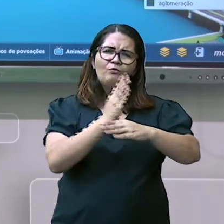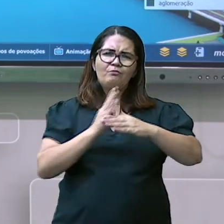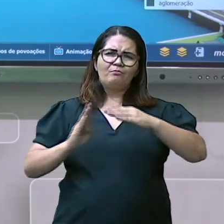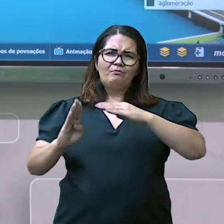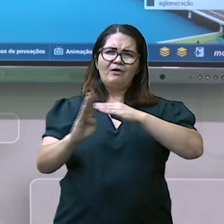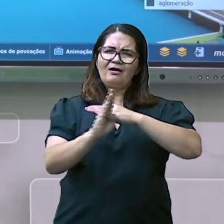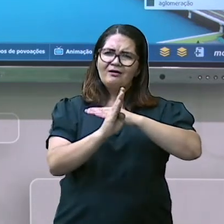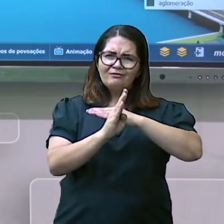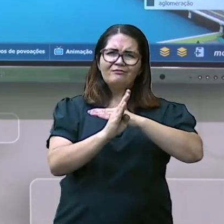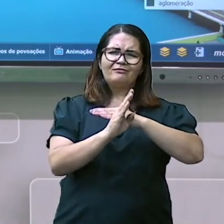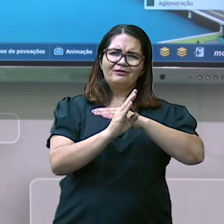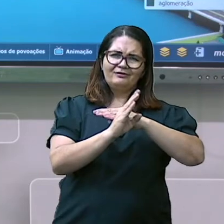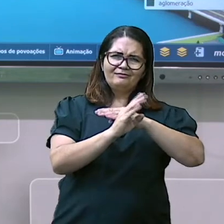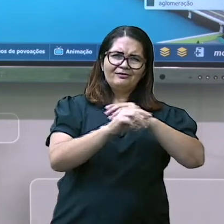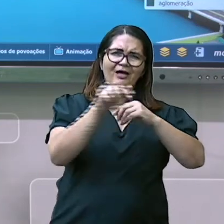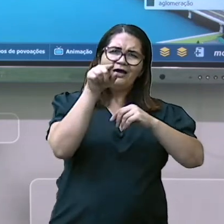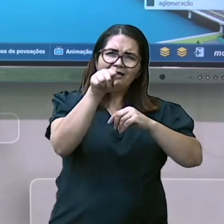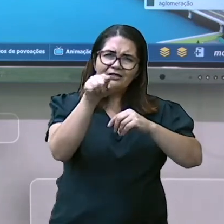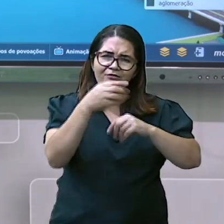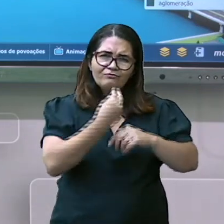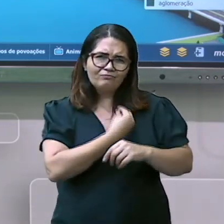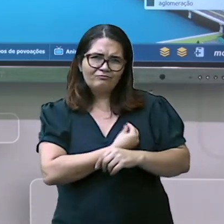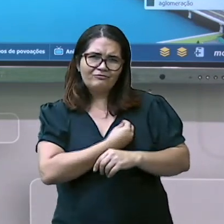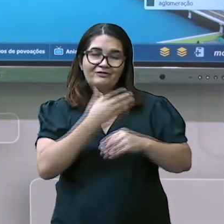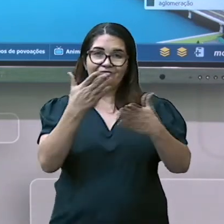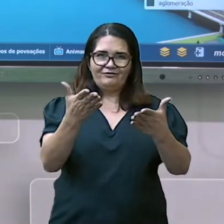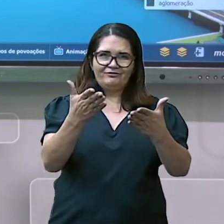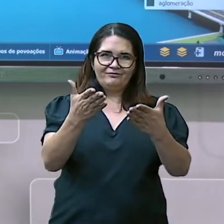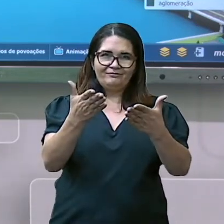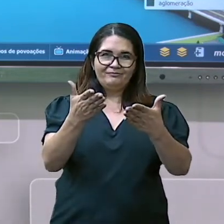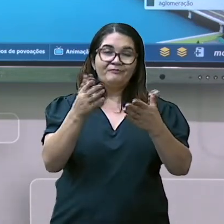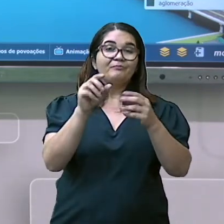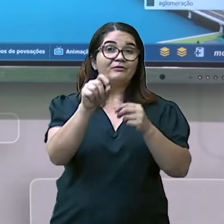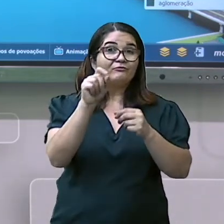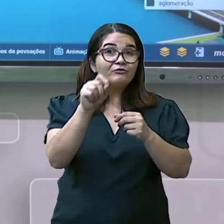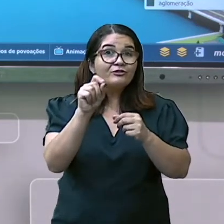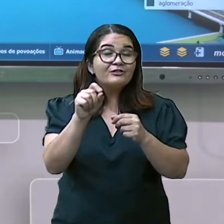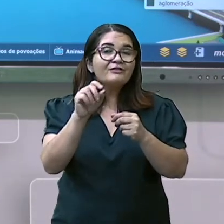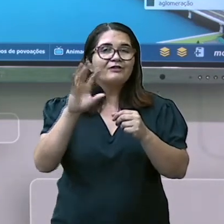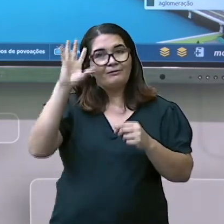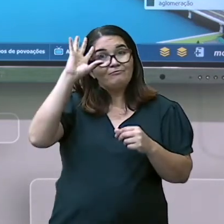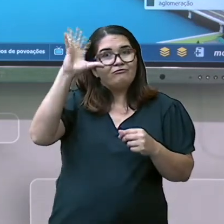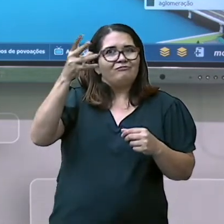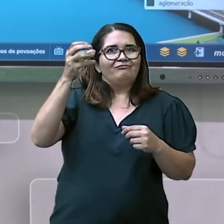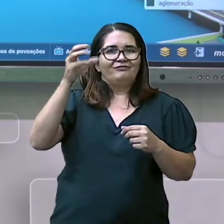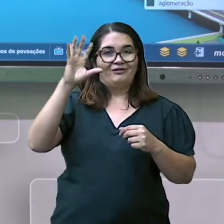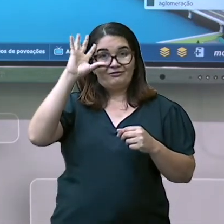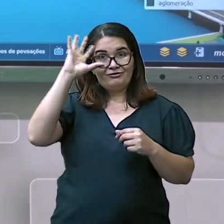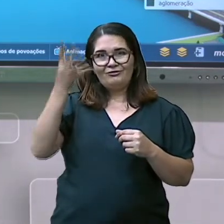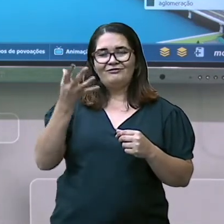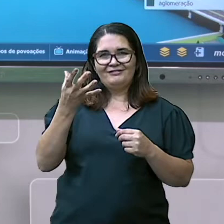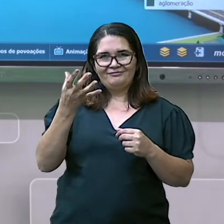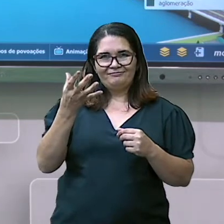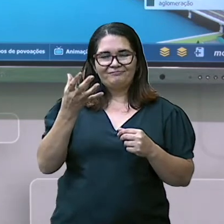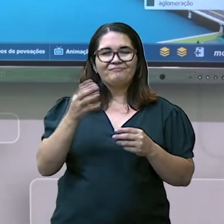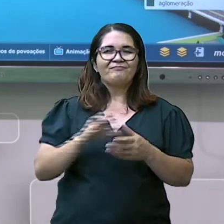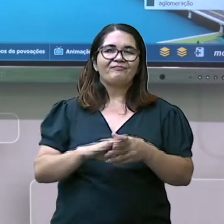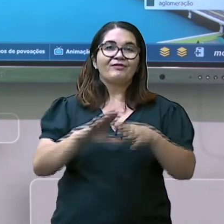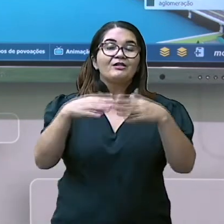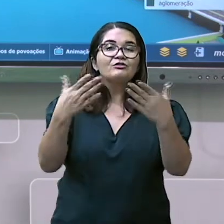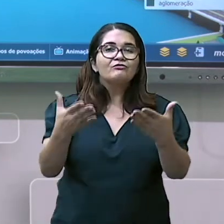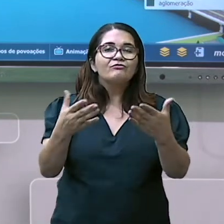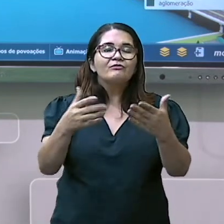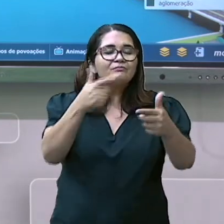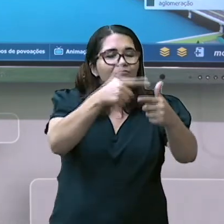pode mostrar uma solução. Hein? Aceita o desafio?